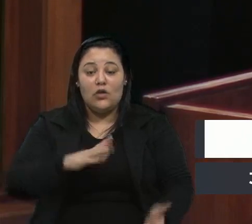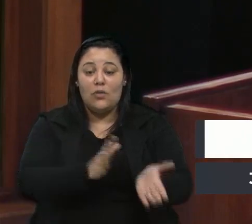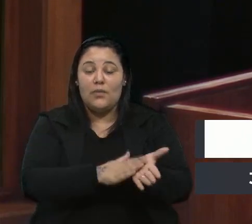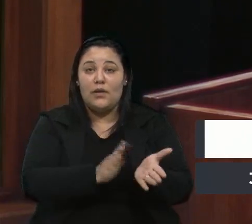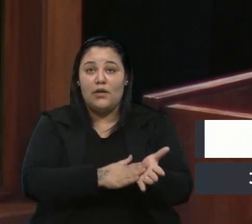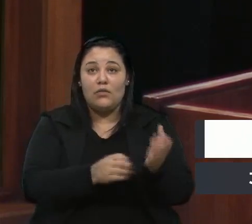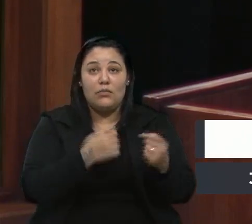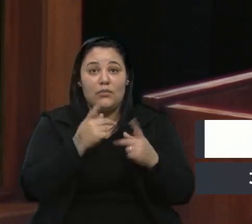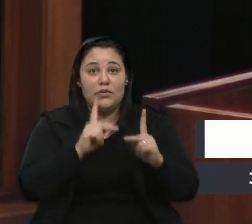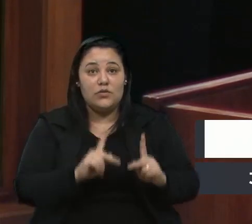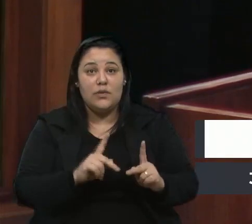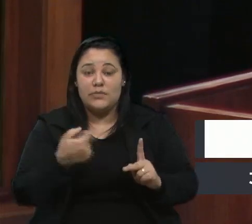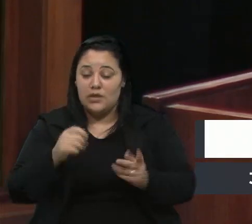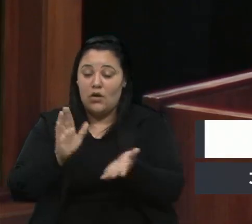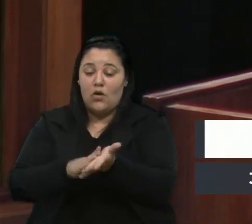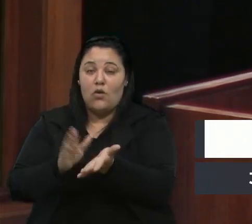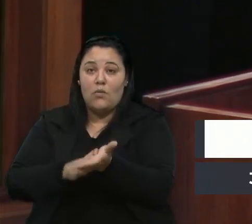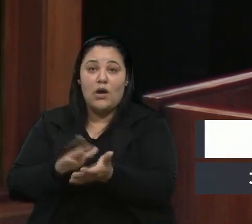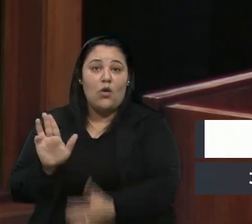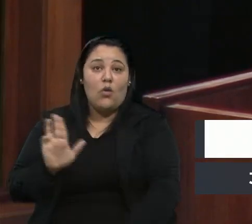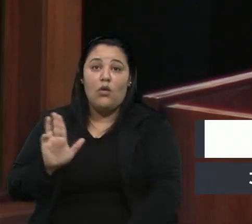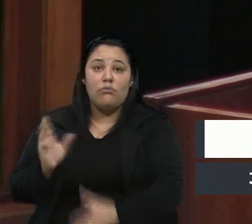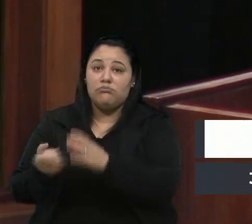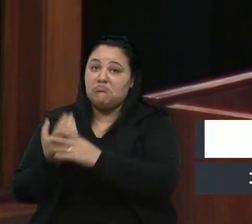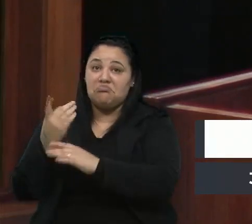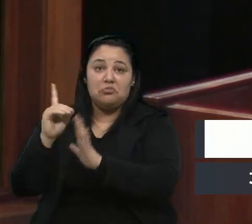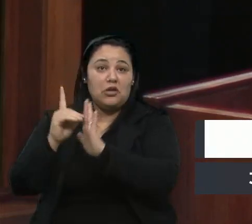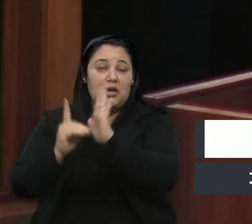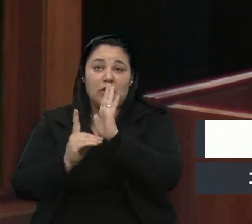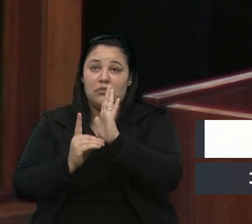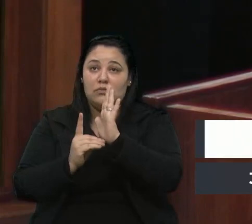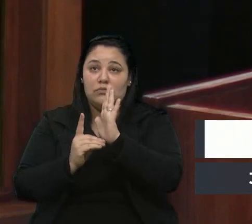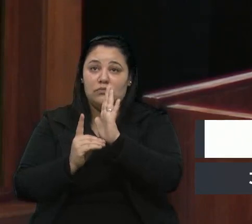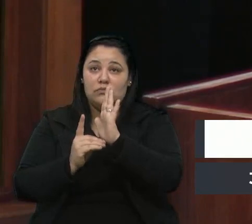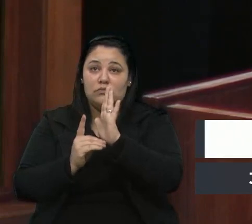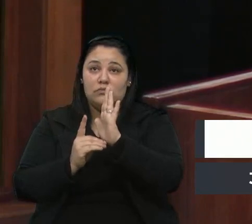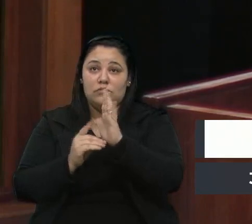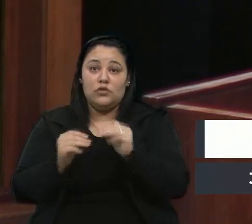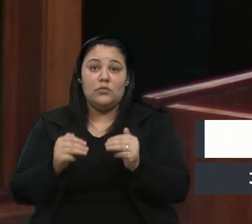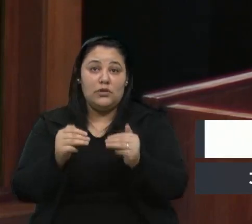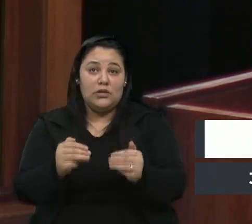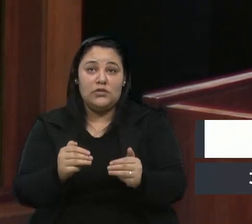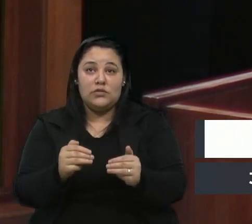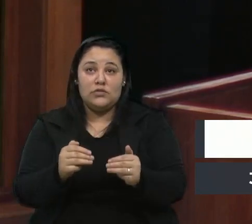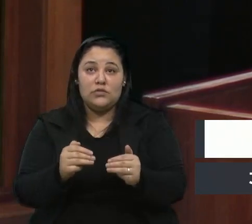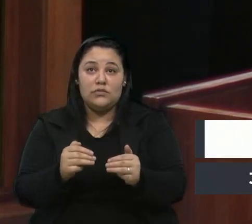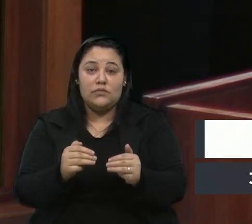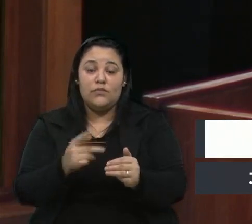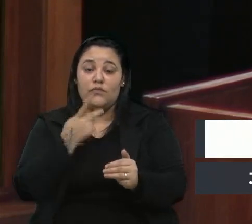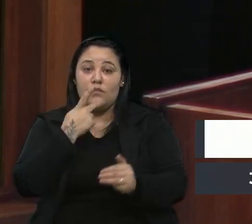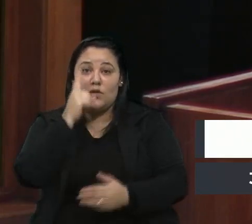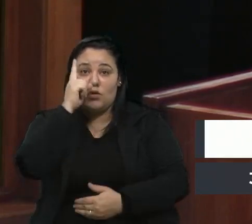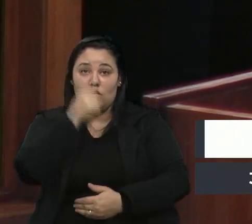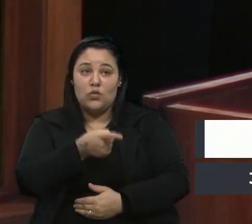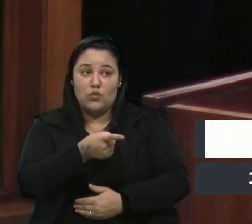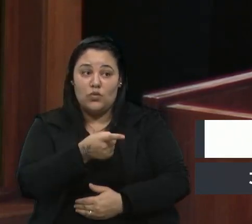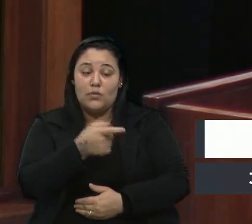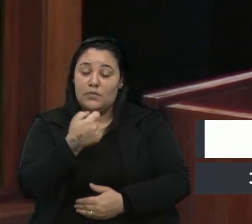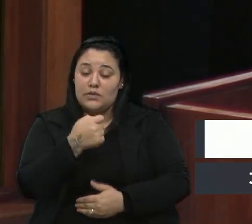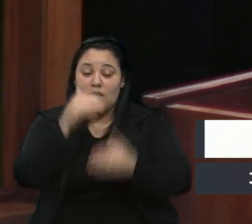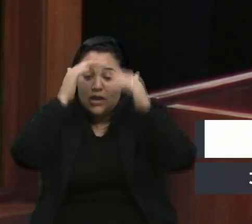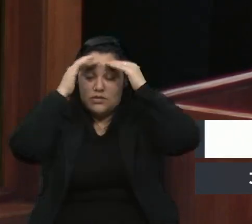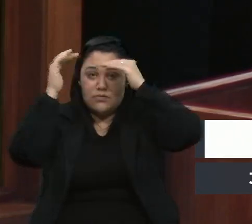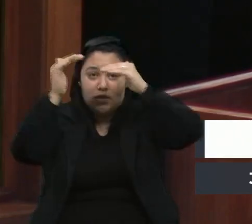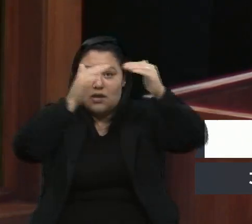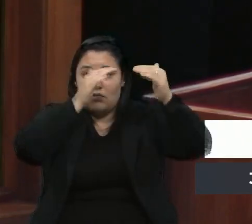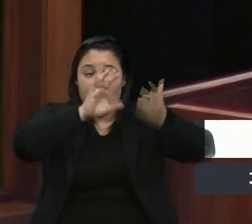da República, que fez o decreto. O ministro Alexandre de Moraes mandou que o decreto seja respeitado e executado. O